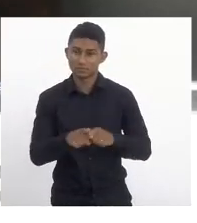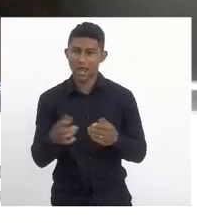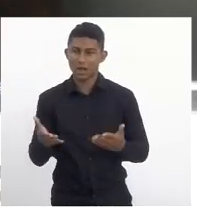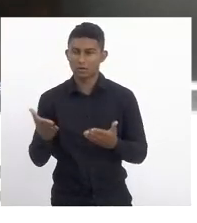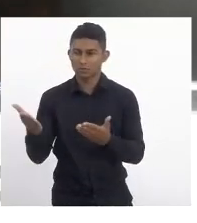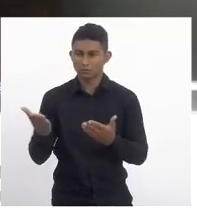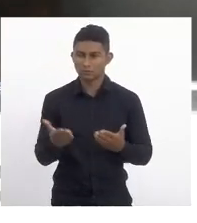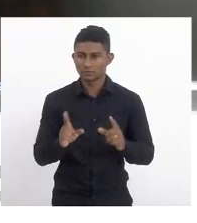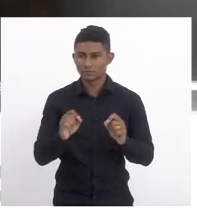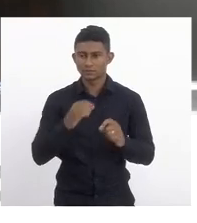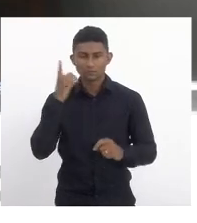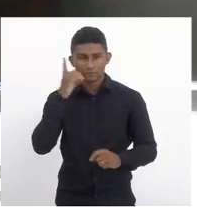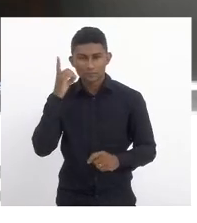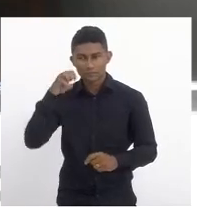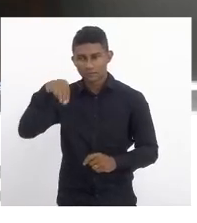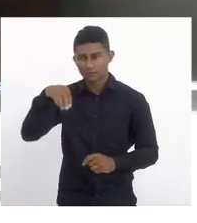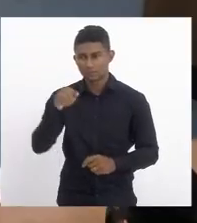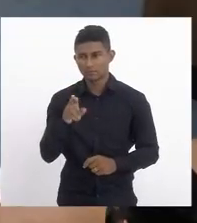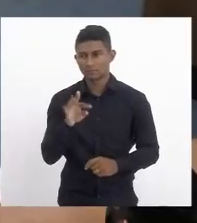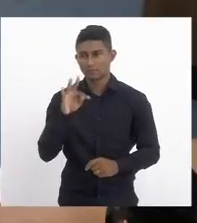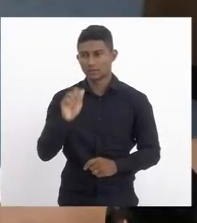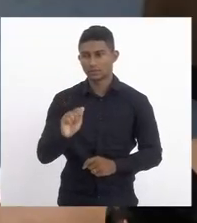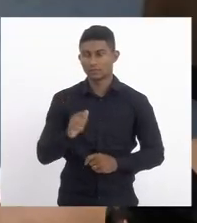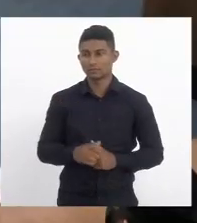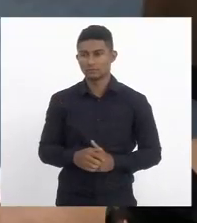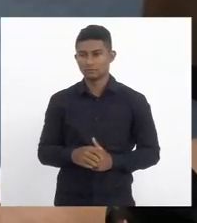palavra, a deputada Marta Rocha.